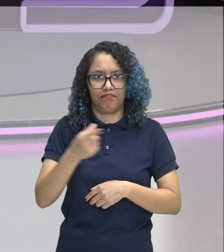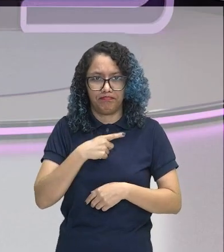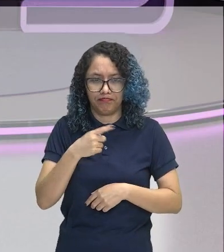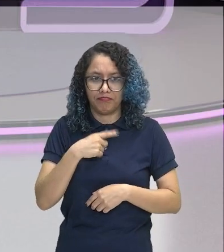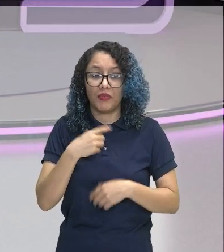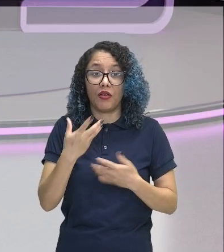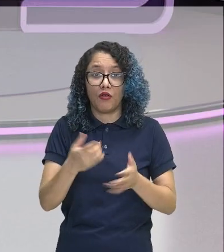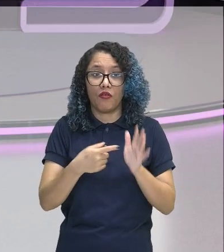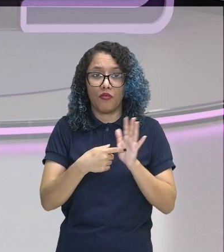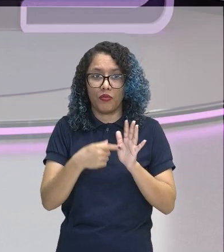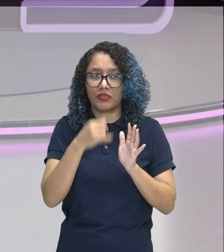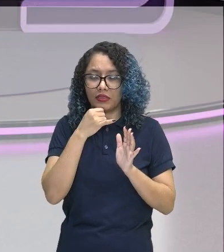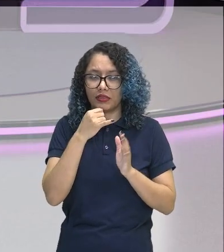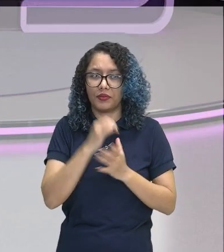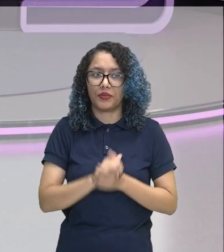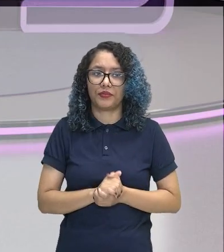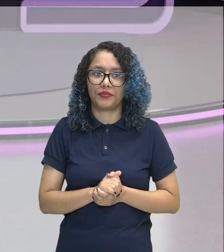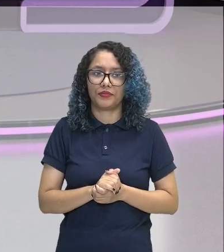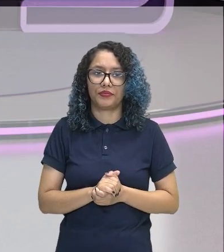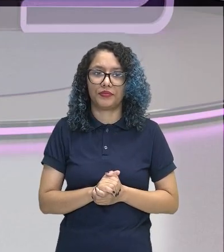alguns exemplos, vejam só.